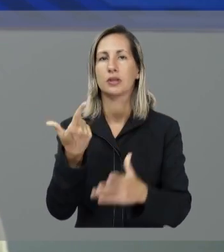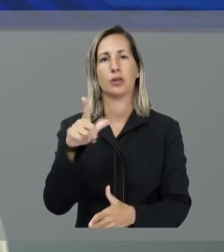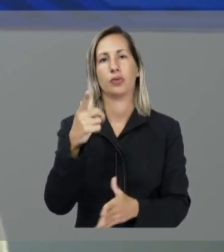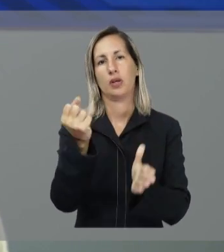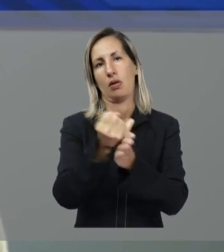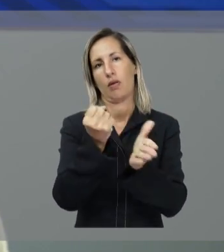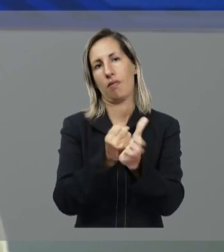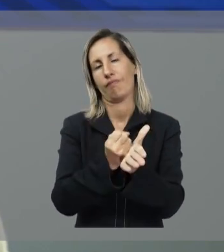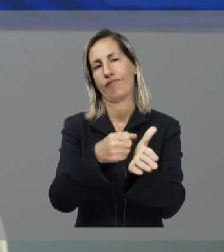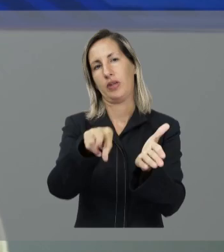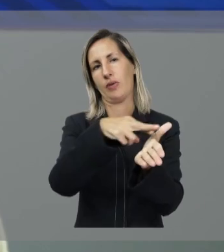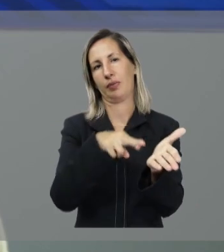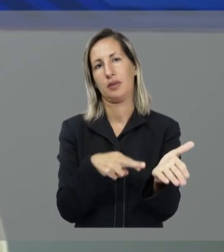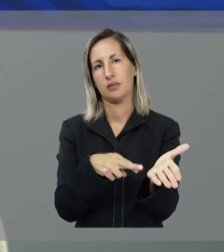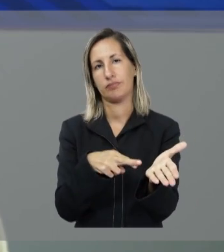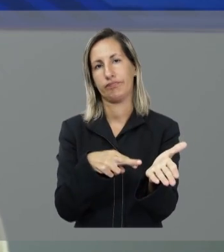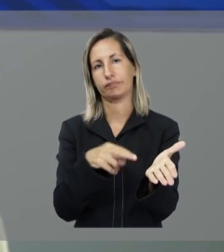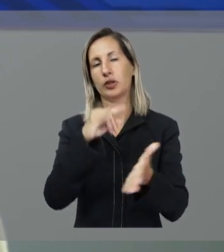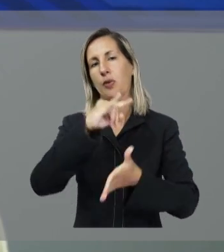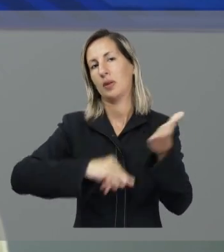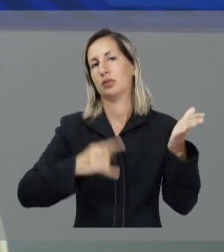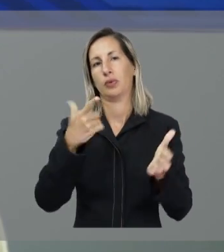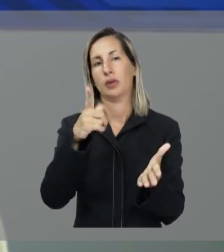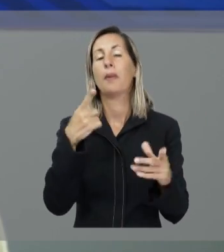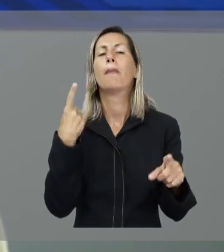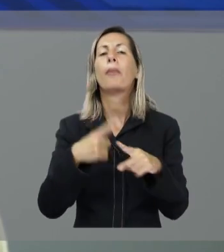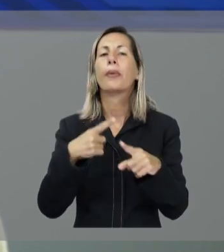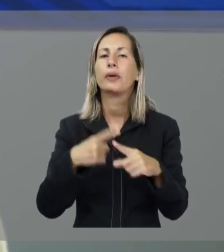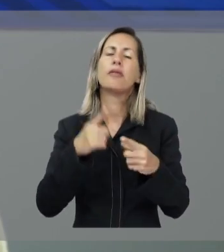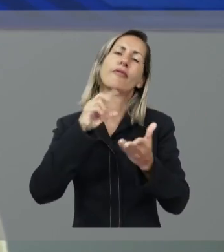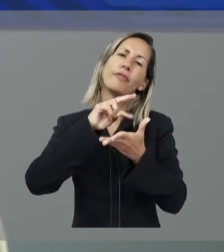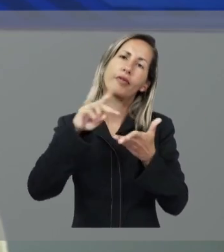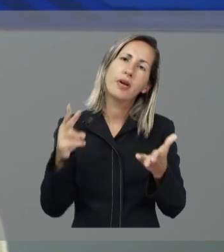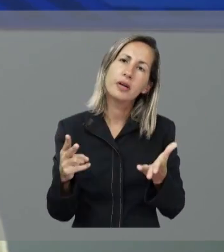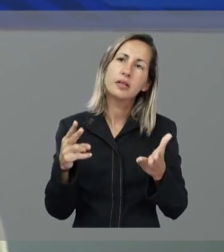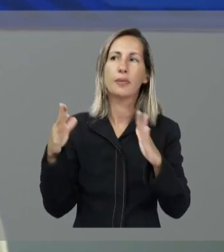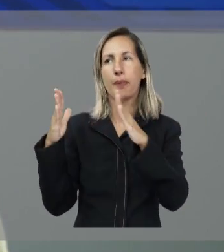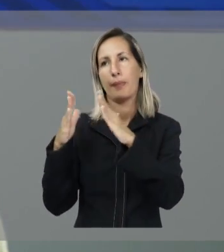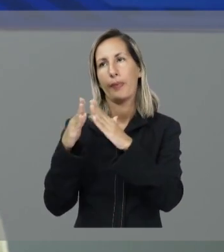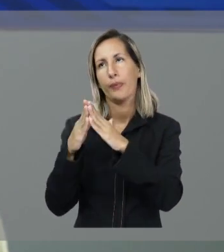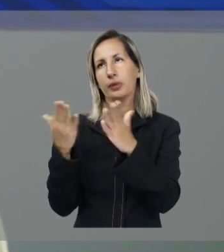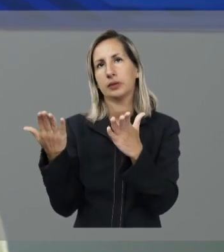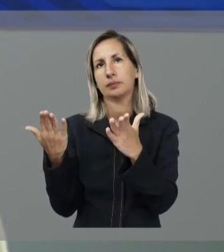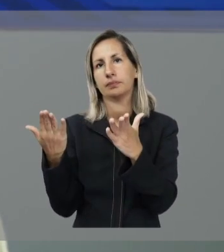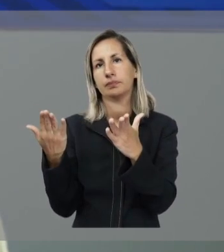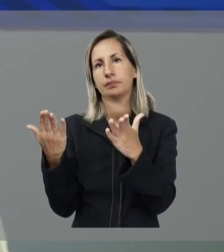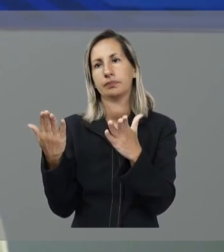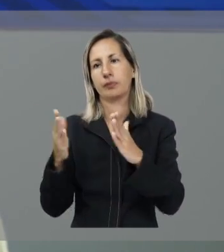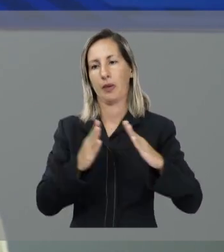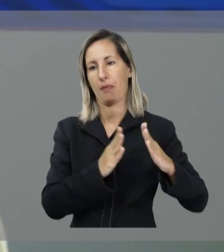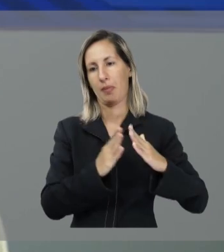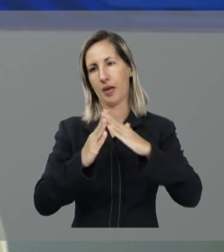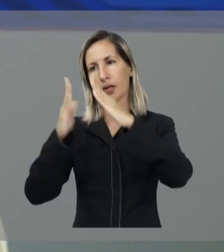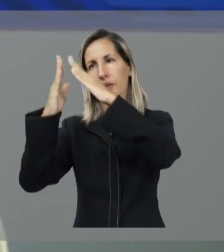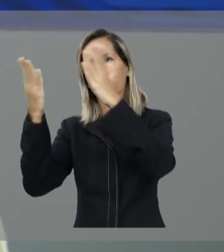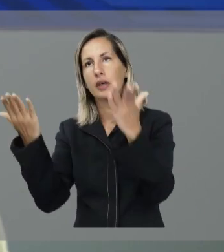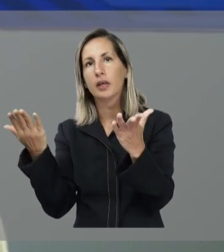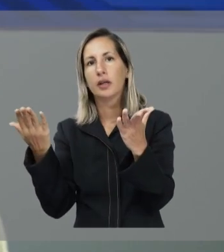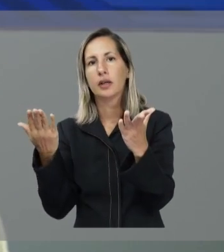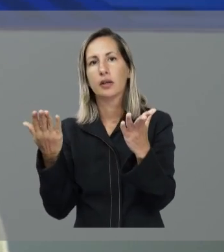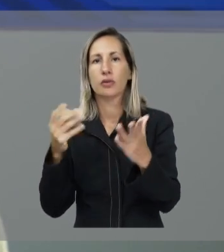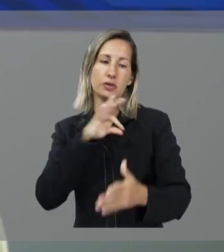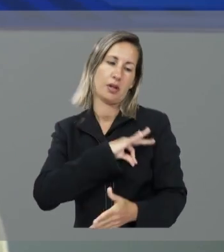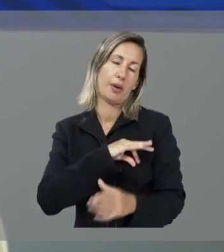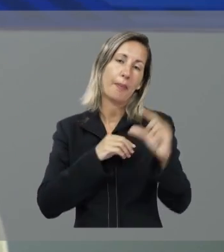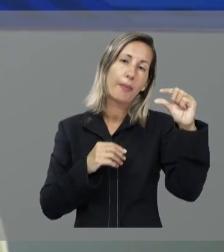têm regulamentação, né? Então, por que isso? Muitas vezes você mora num bairro periférico, você tem o seu